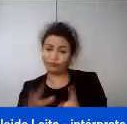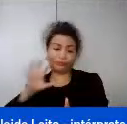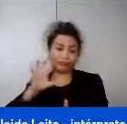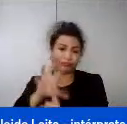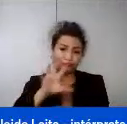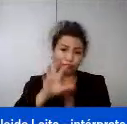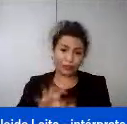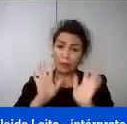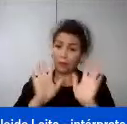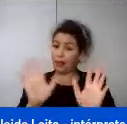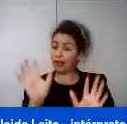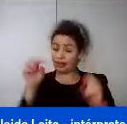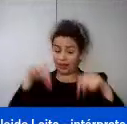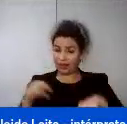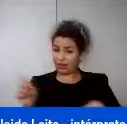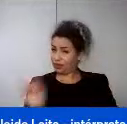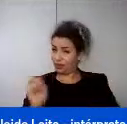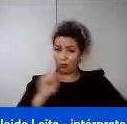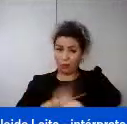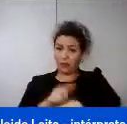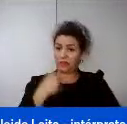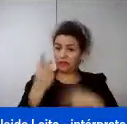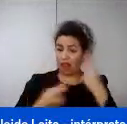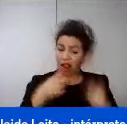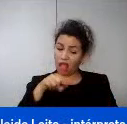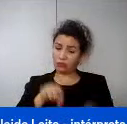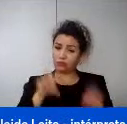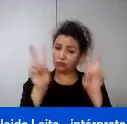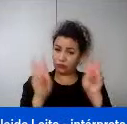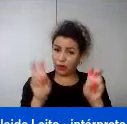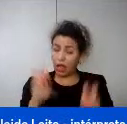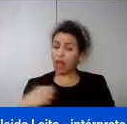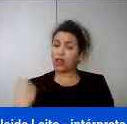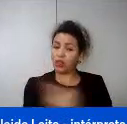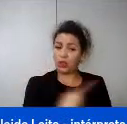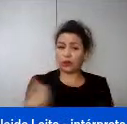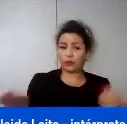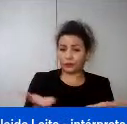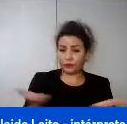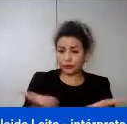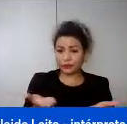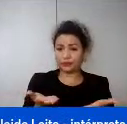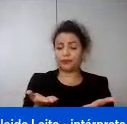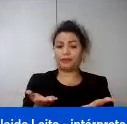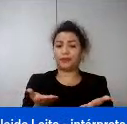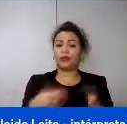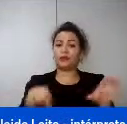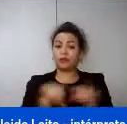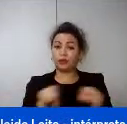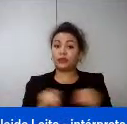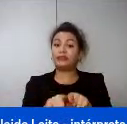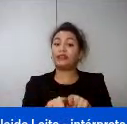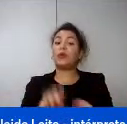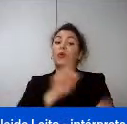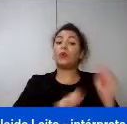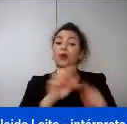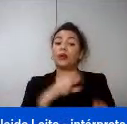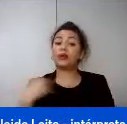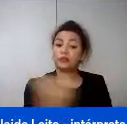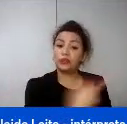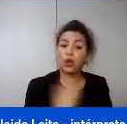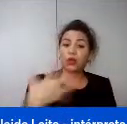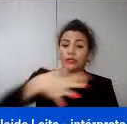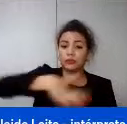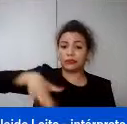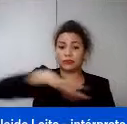é aqui, não é este o momento da gente falar sobre isso, é da gente, enfim, ver também o que nós da educação,